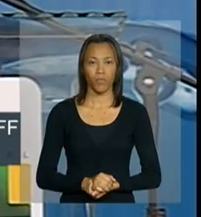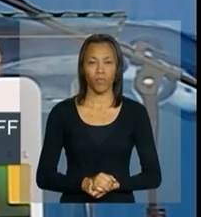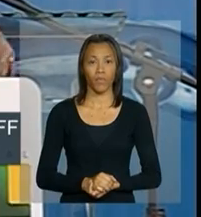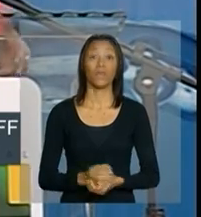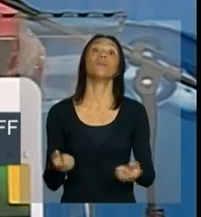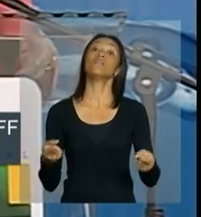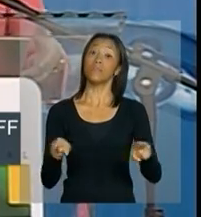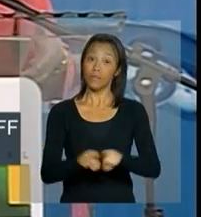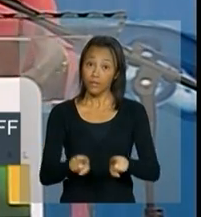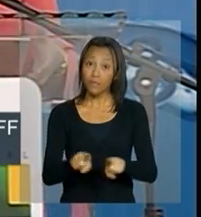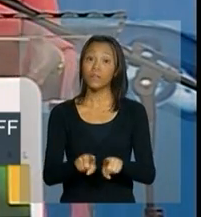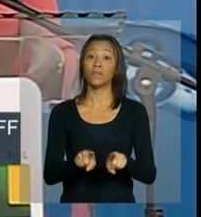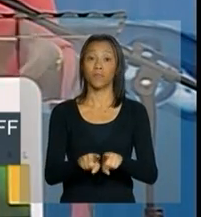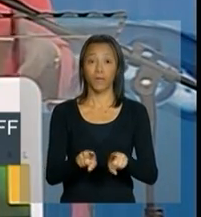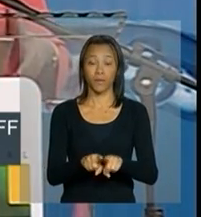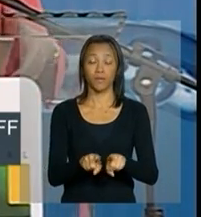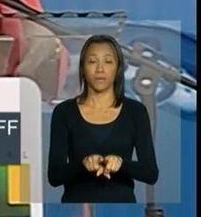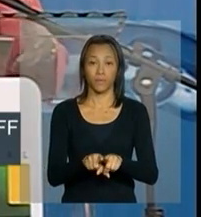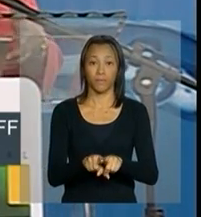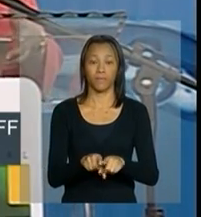E também,